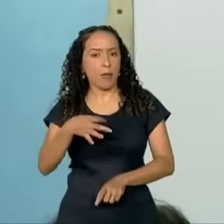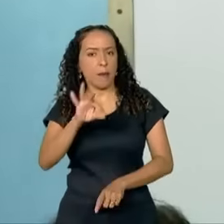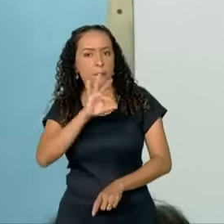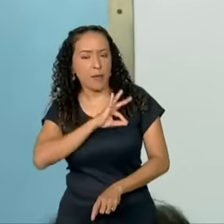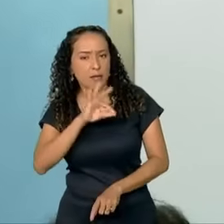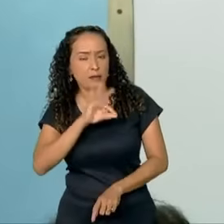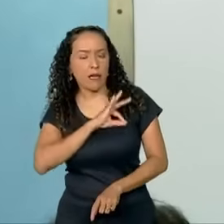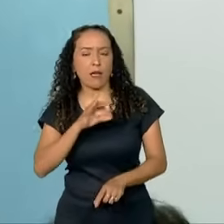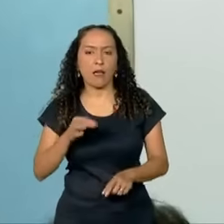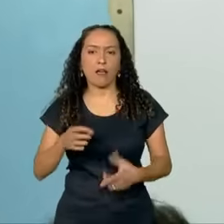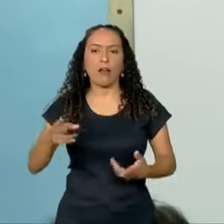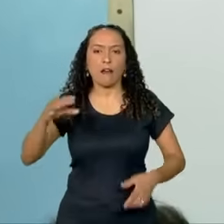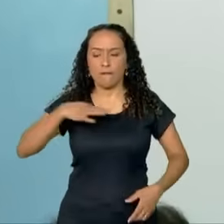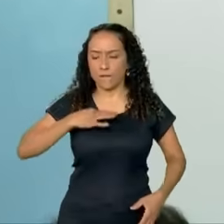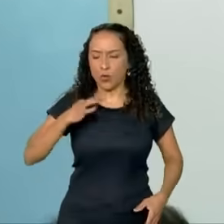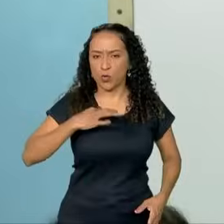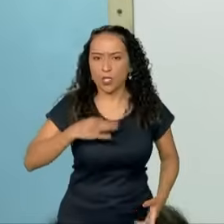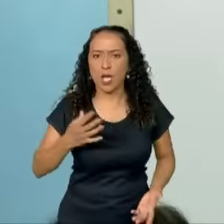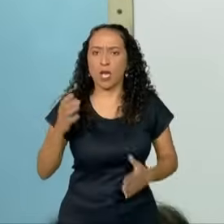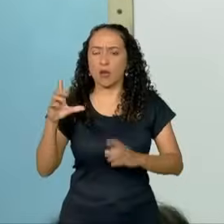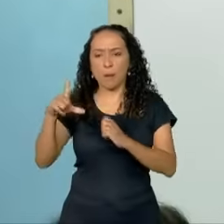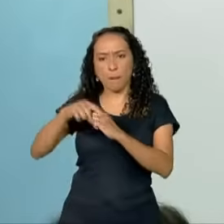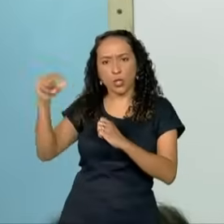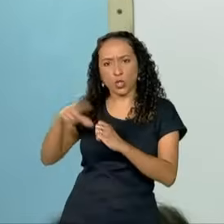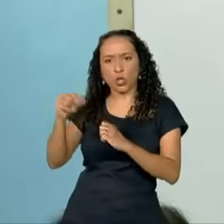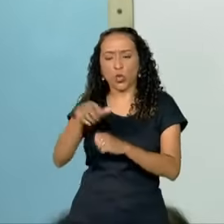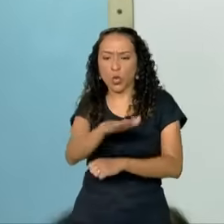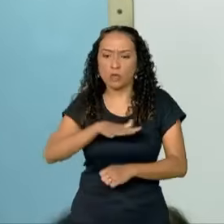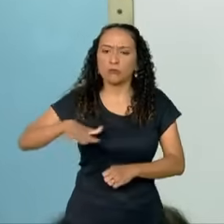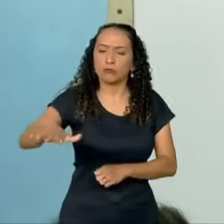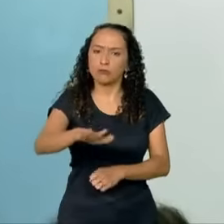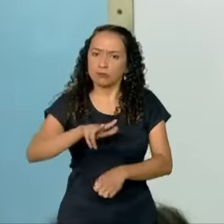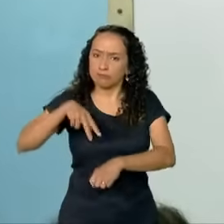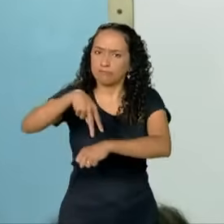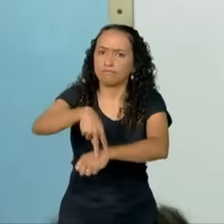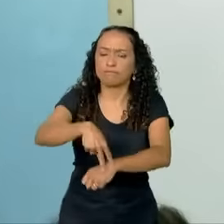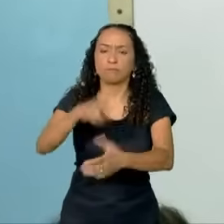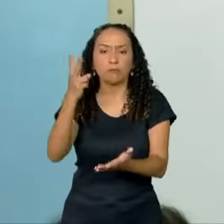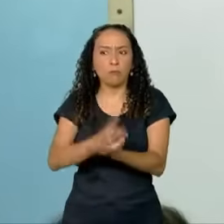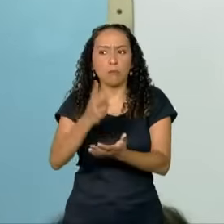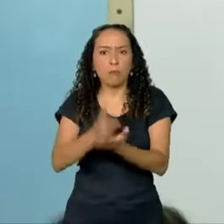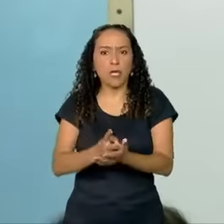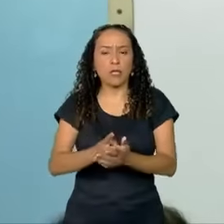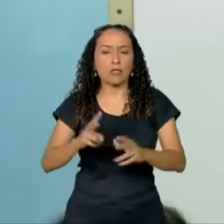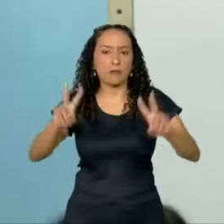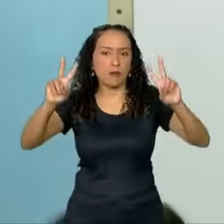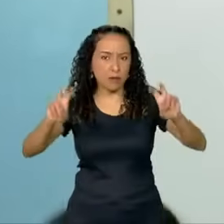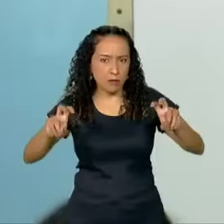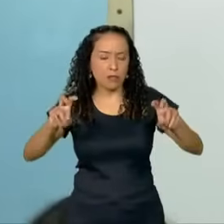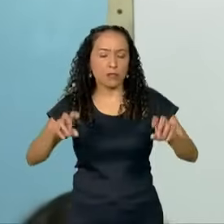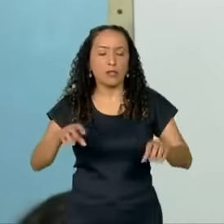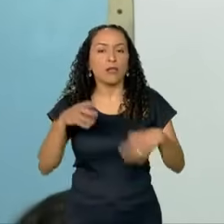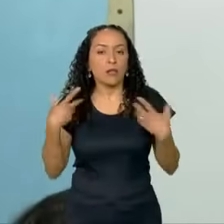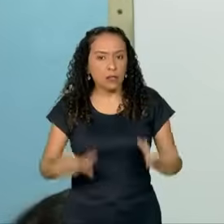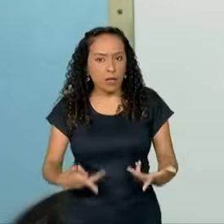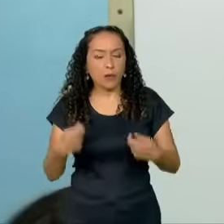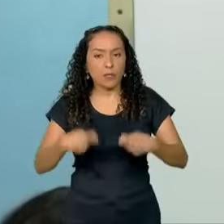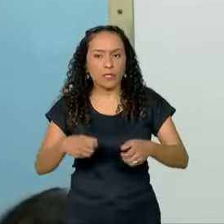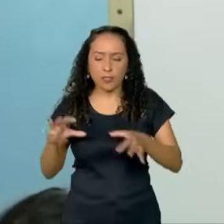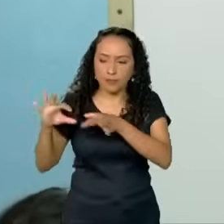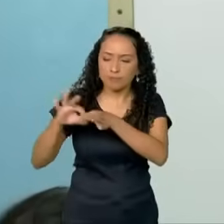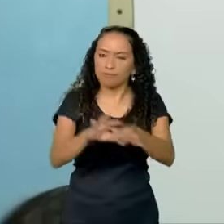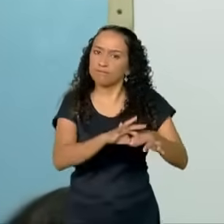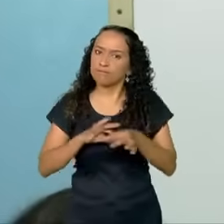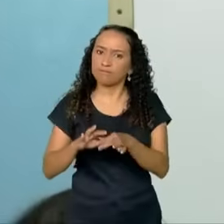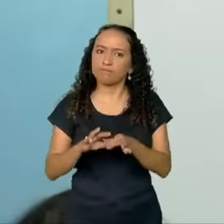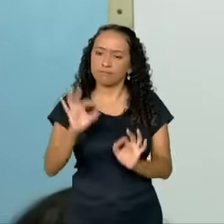somos voluntários, somos empreendedores, atuando numa mesma frente, numa mesma causa, e se não tiver muita sinergia, freio